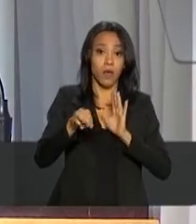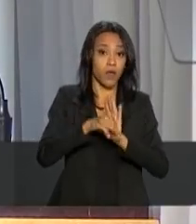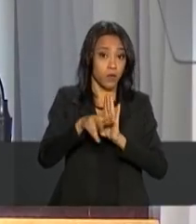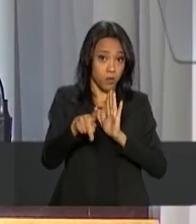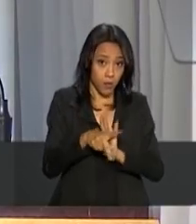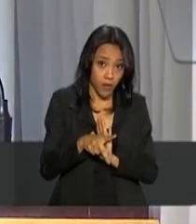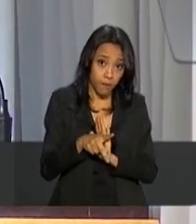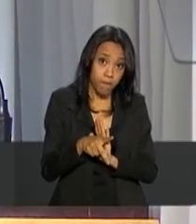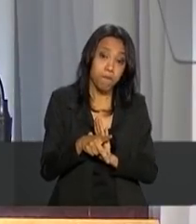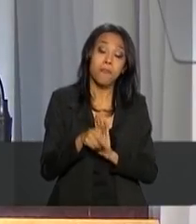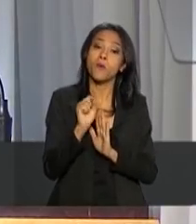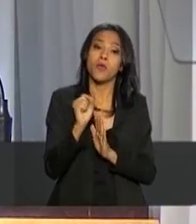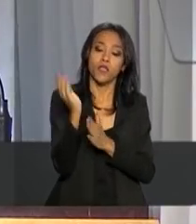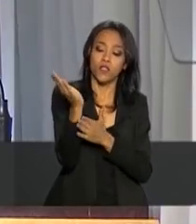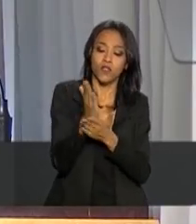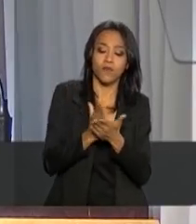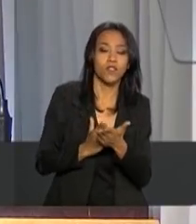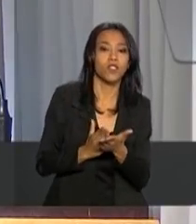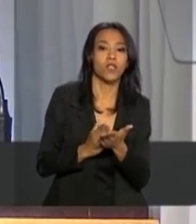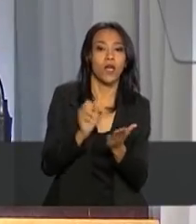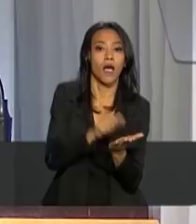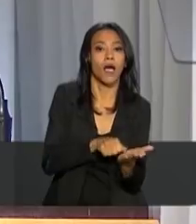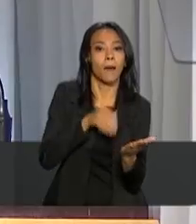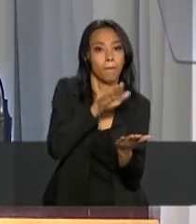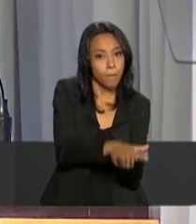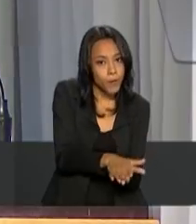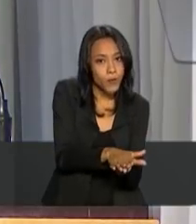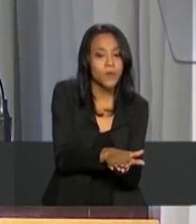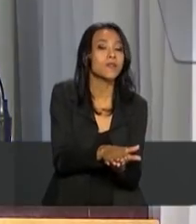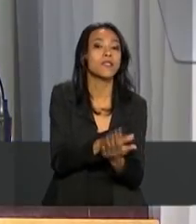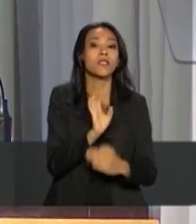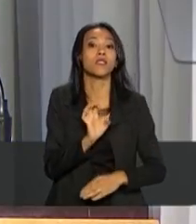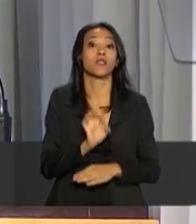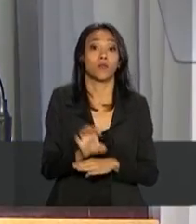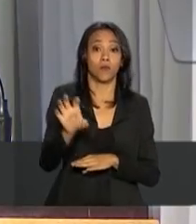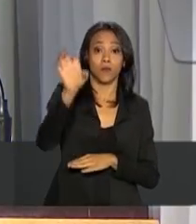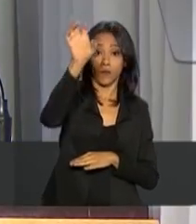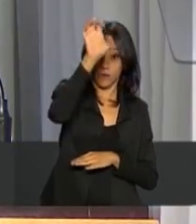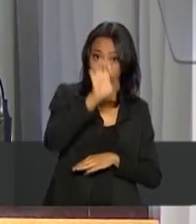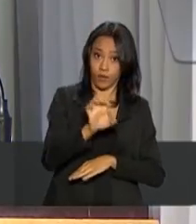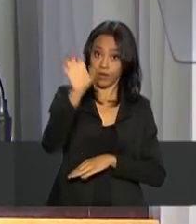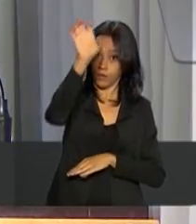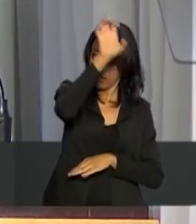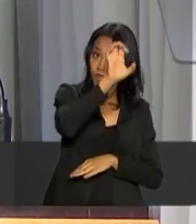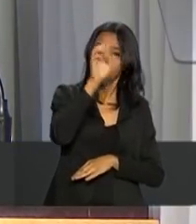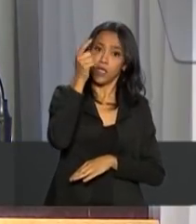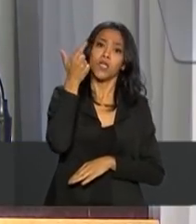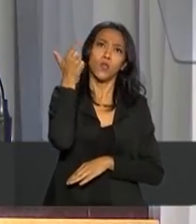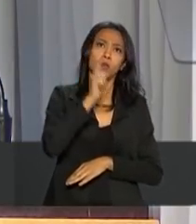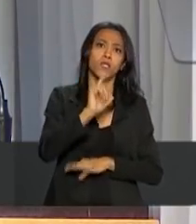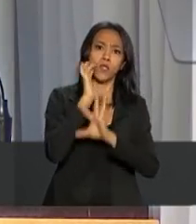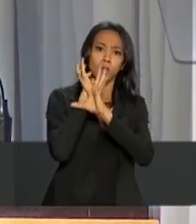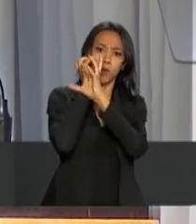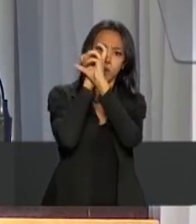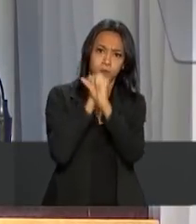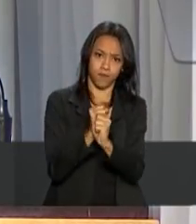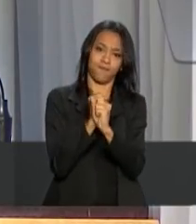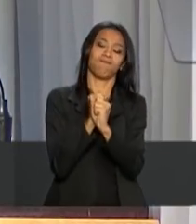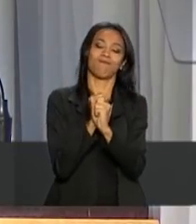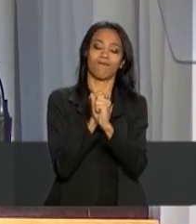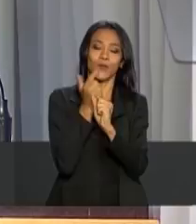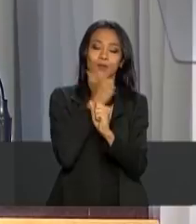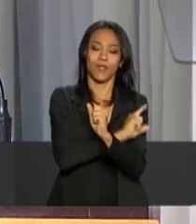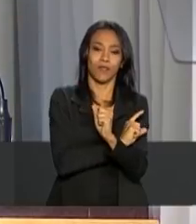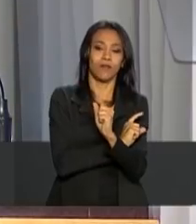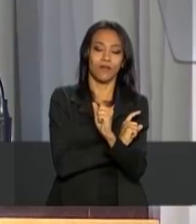a repartição do valor da multa com os municípios. E os municípios todos puderam fechar o seu balanço em 2016, no dia 30 de dezembro.